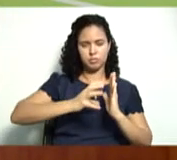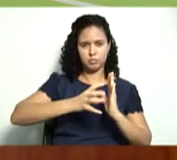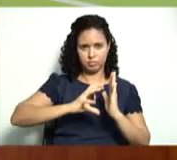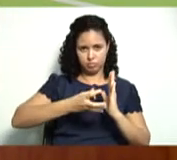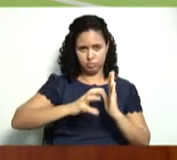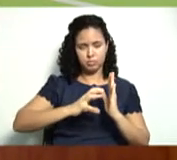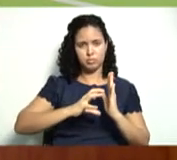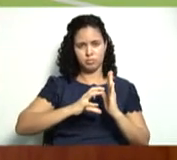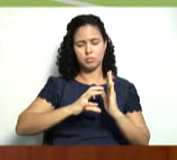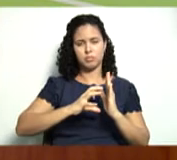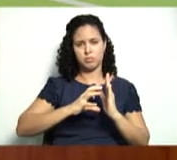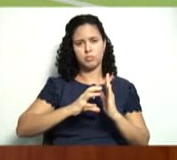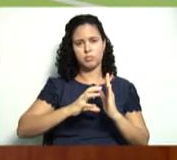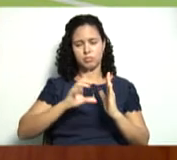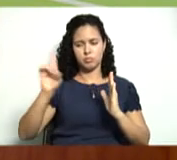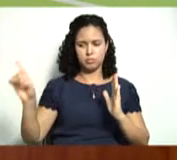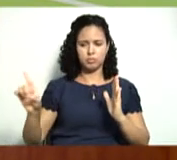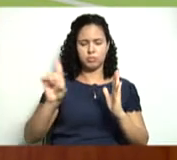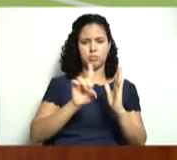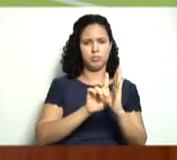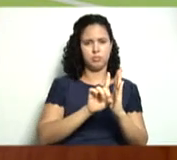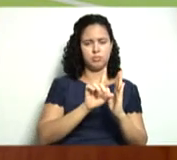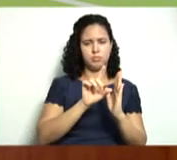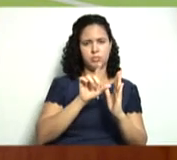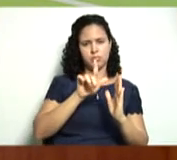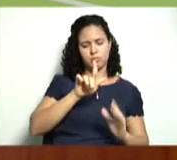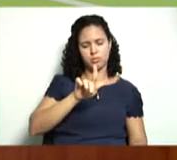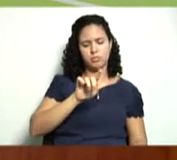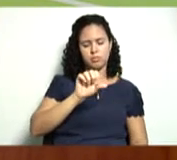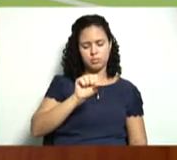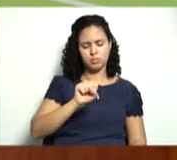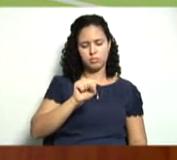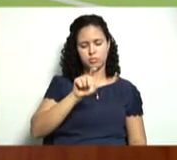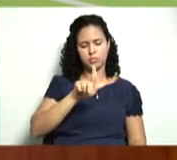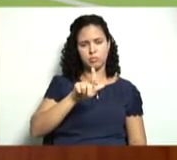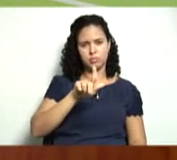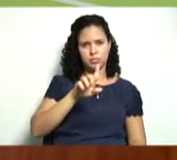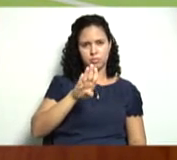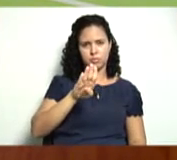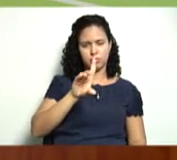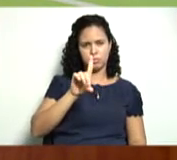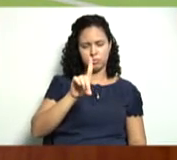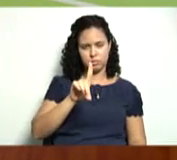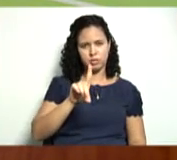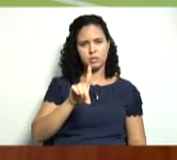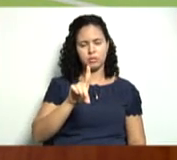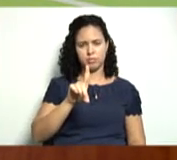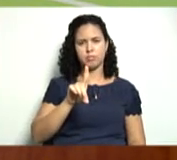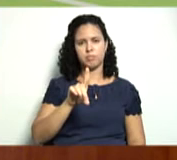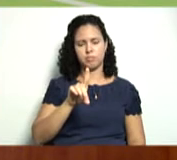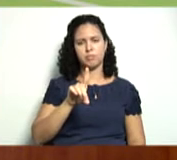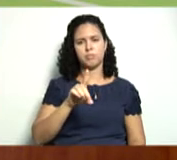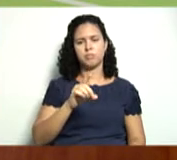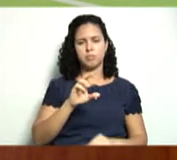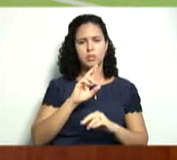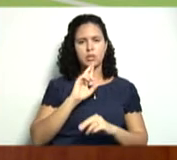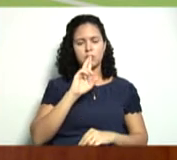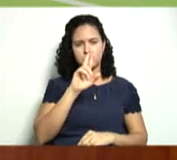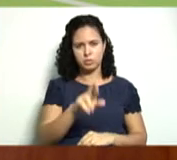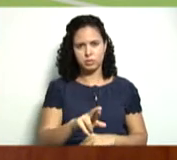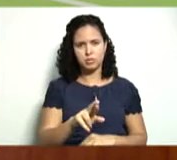aí entra o sgb de então ele é um software que esse software é do tipo aplicativo está respondendo às perguntas